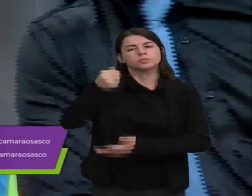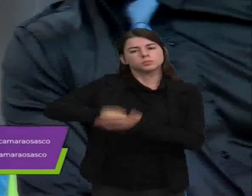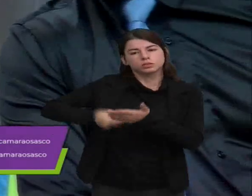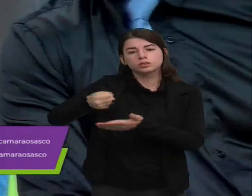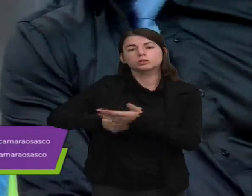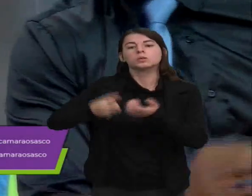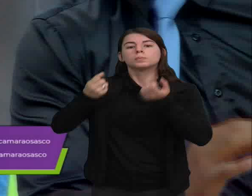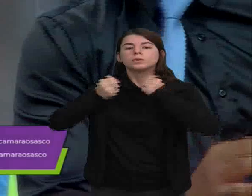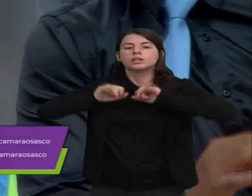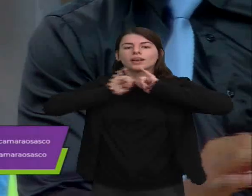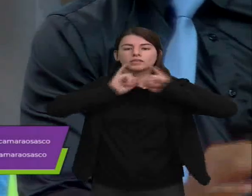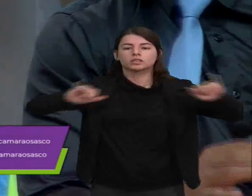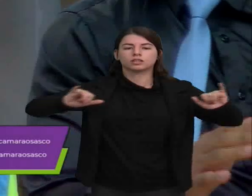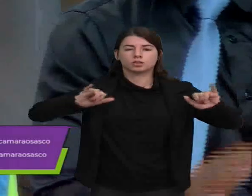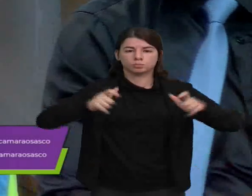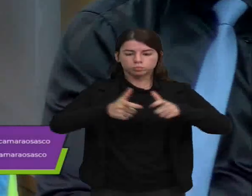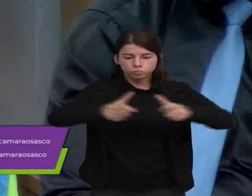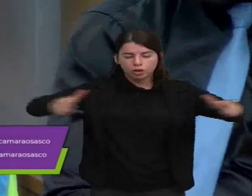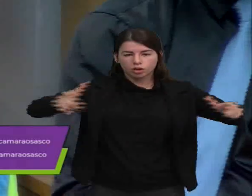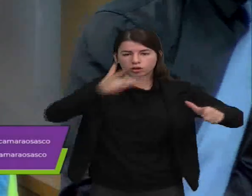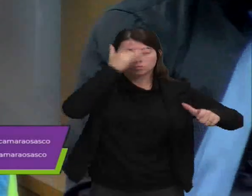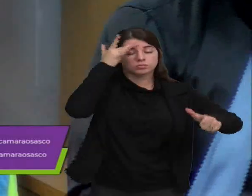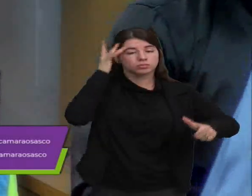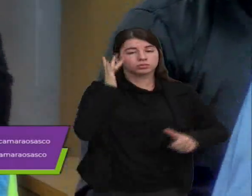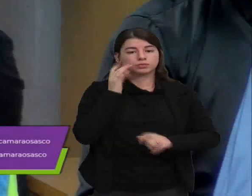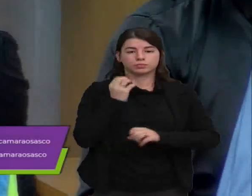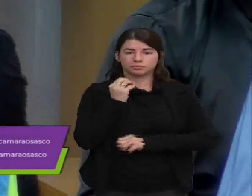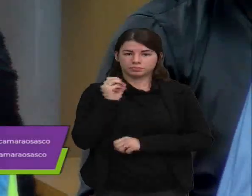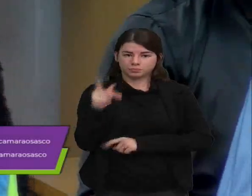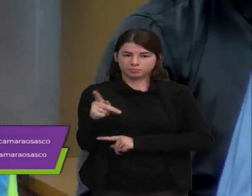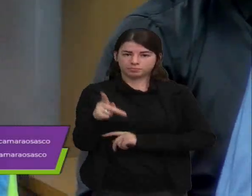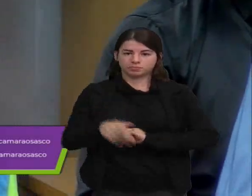dialogar com o máximo de pessoas possíveis tá bom?